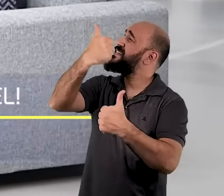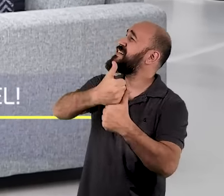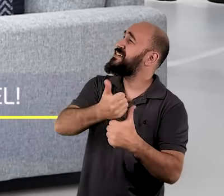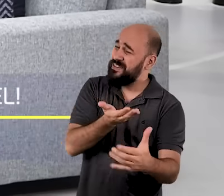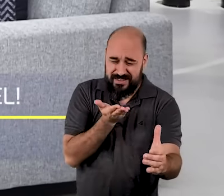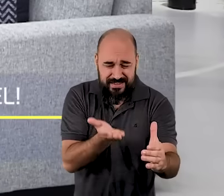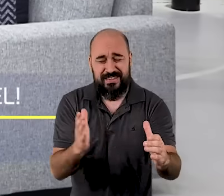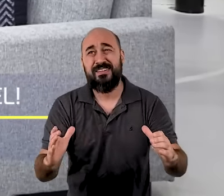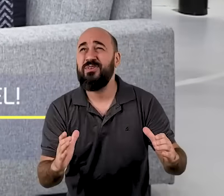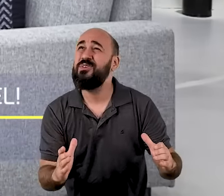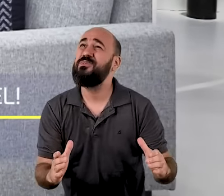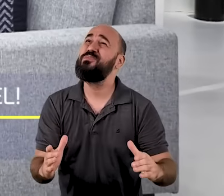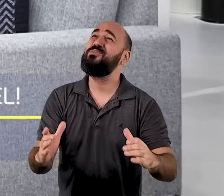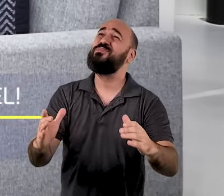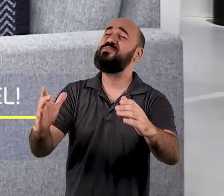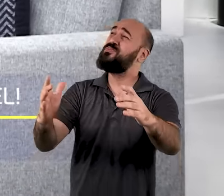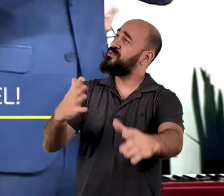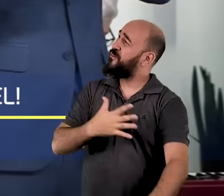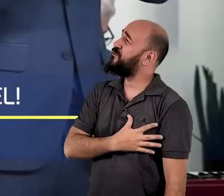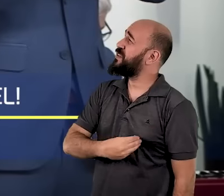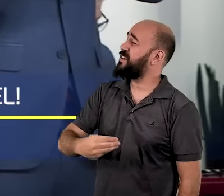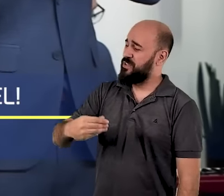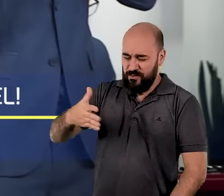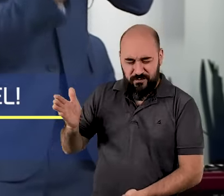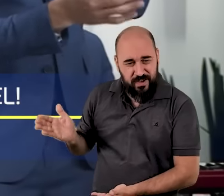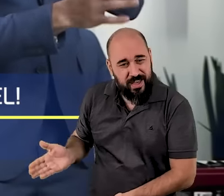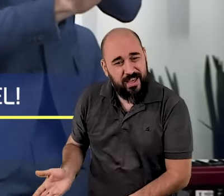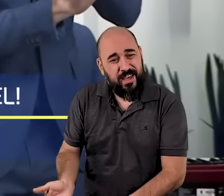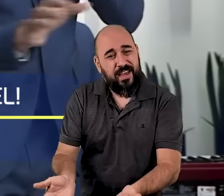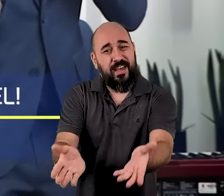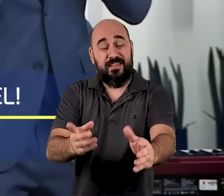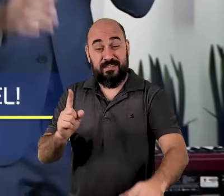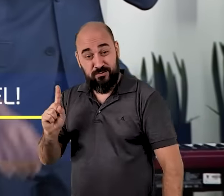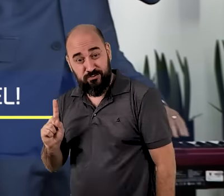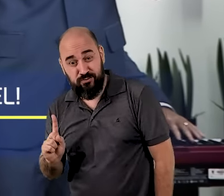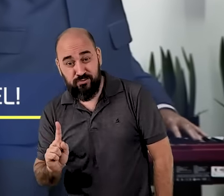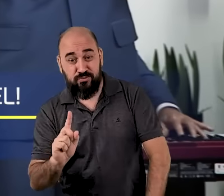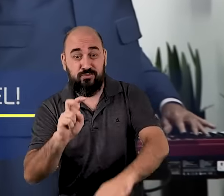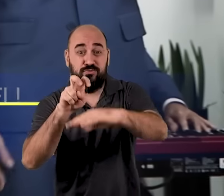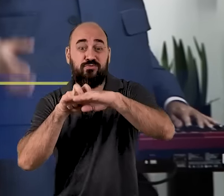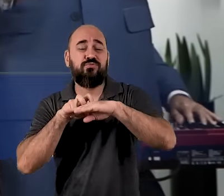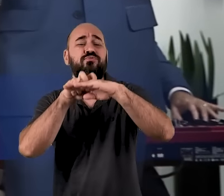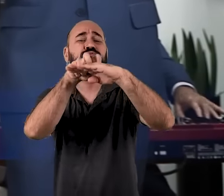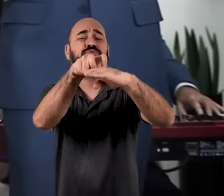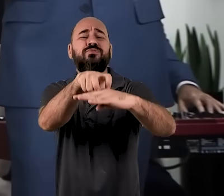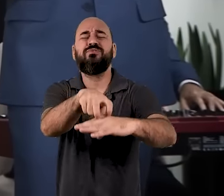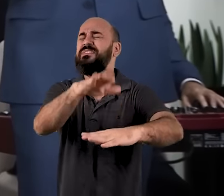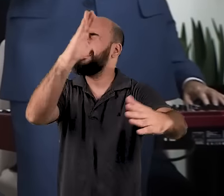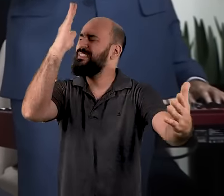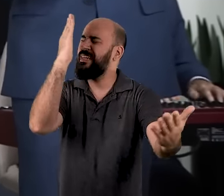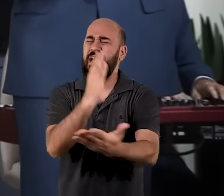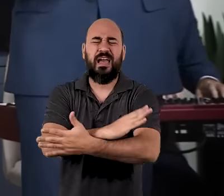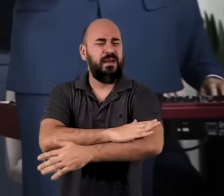morreu. Filho, vai agora passar, está